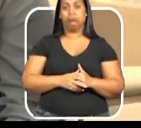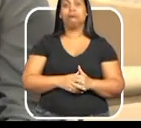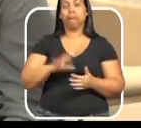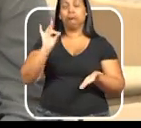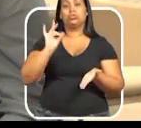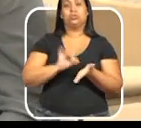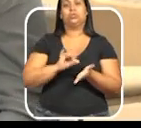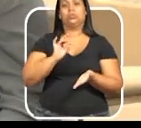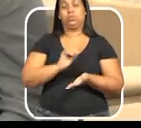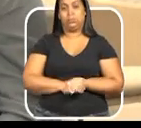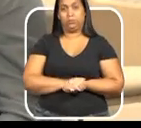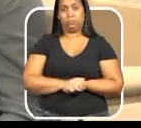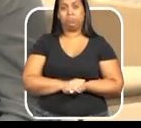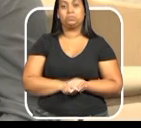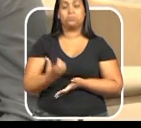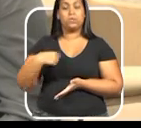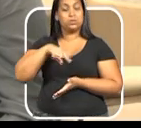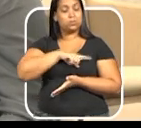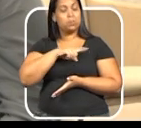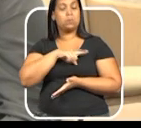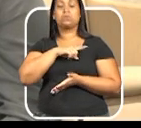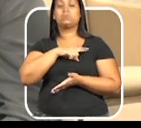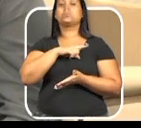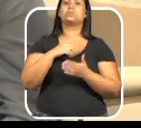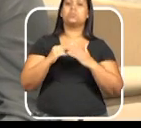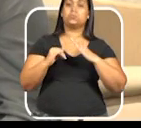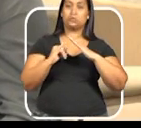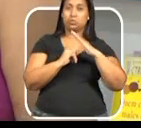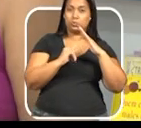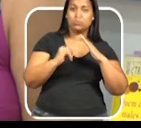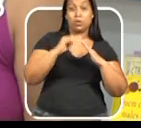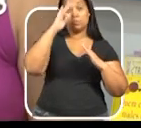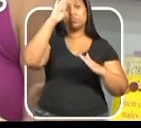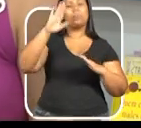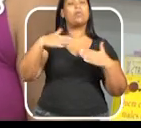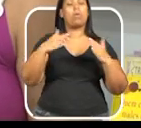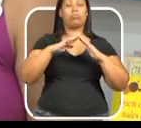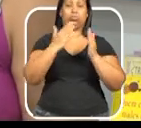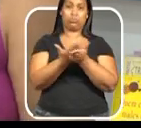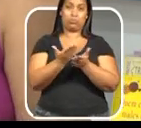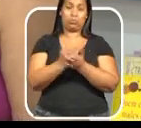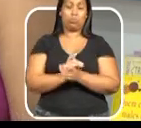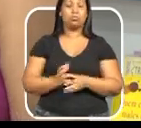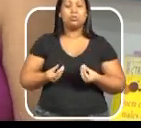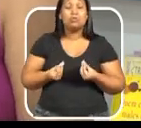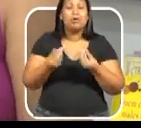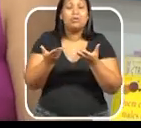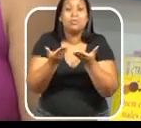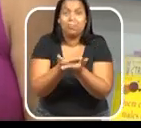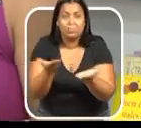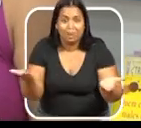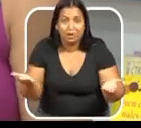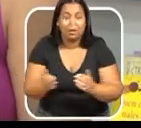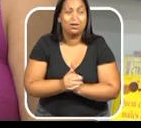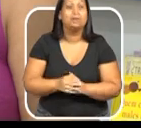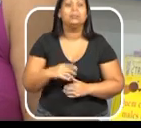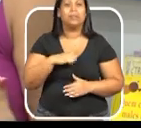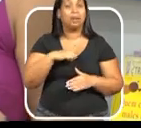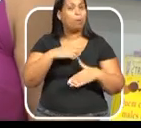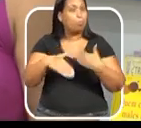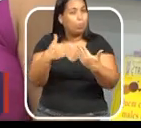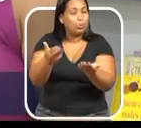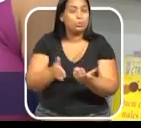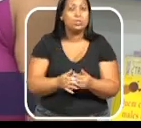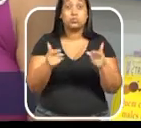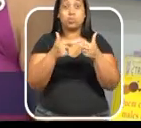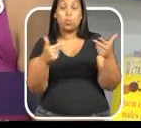consolidação de nossas instituições, inclusive da escola. Não é só trazer para eles, tem um processo, muitas